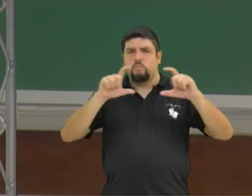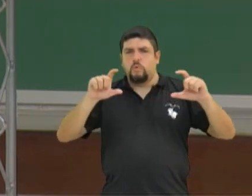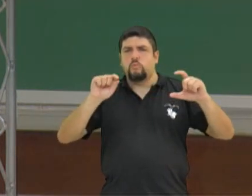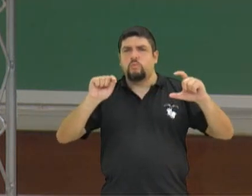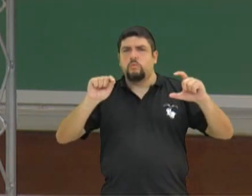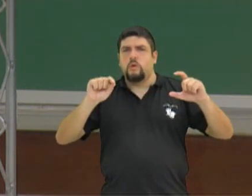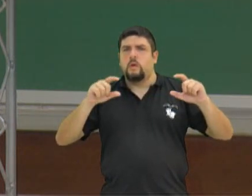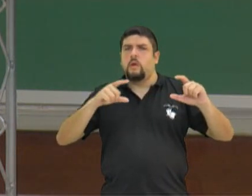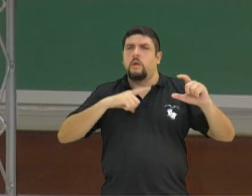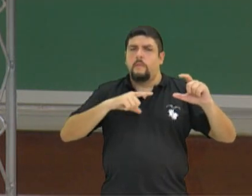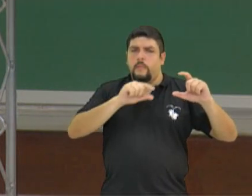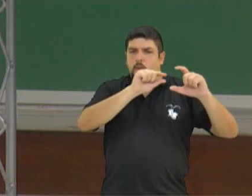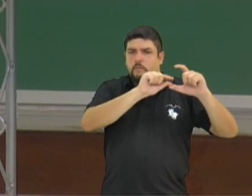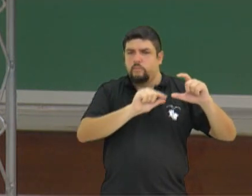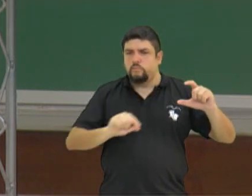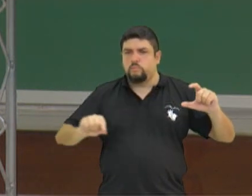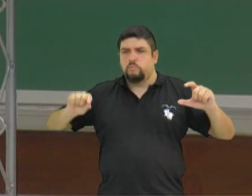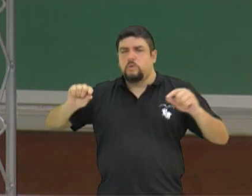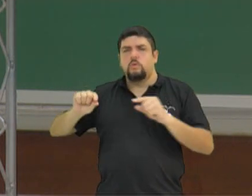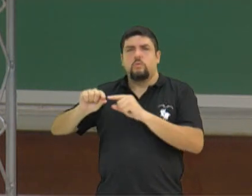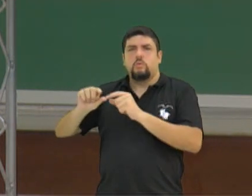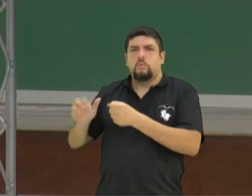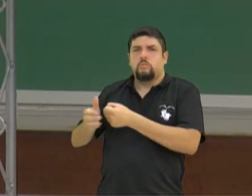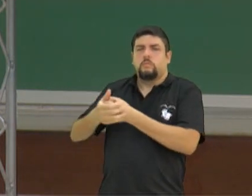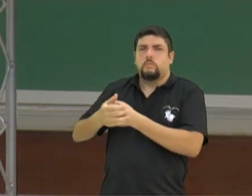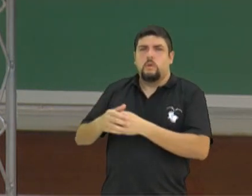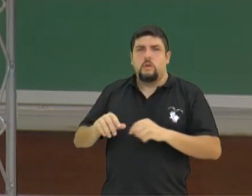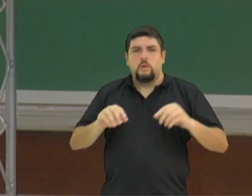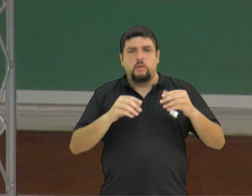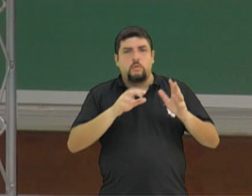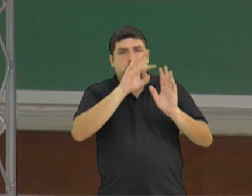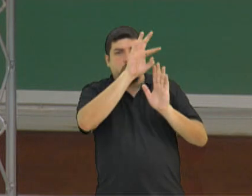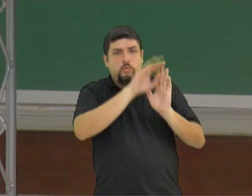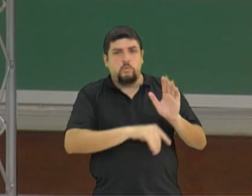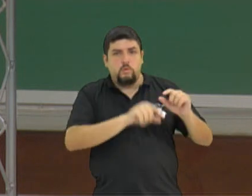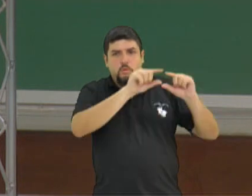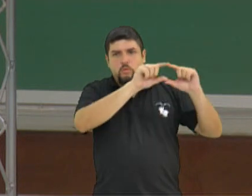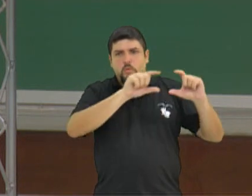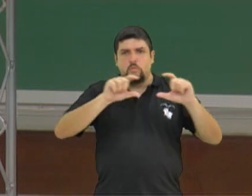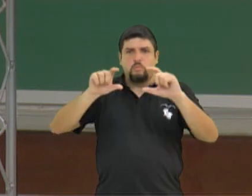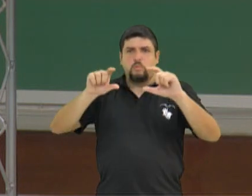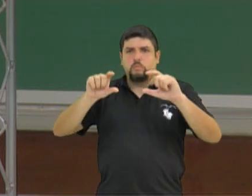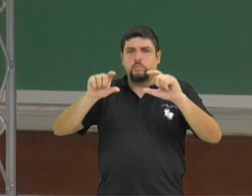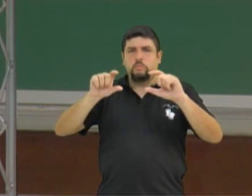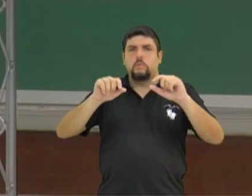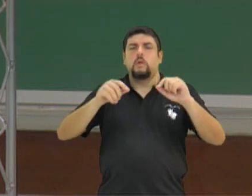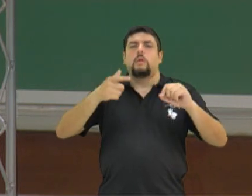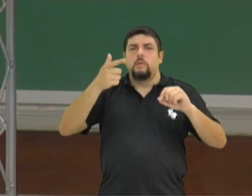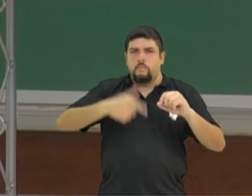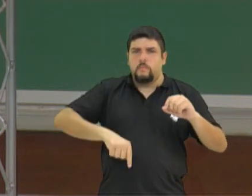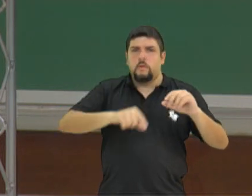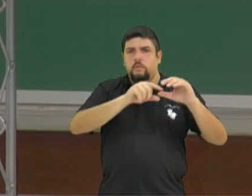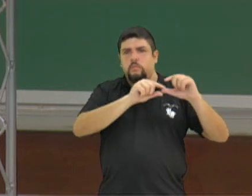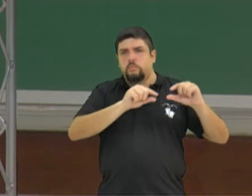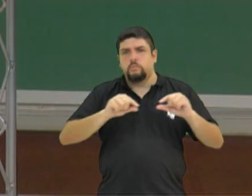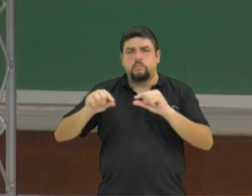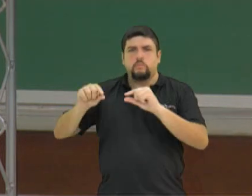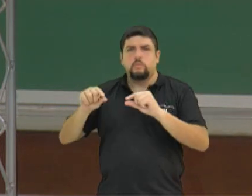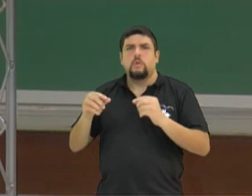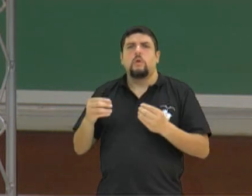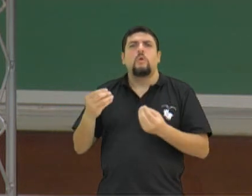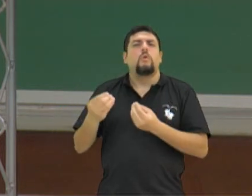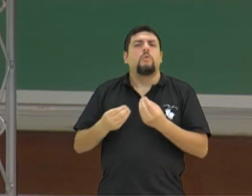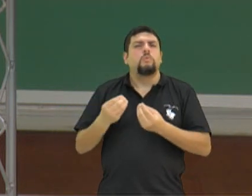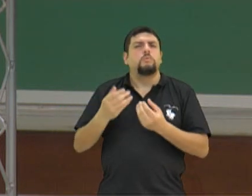omitido outro fragmento, né? Então foi extraído do texto uma parte, um pedaço foi tirada. De que forma que eu ilustro